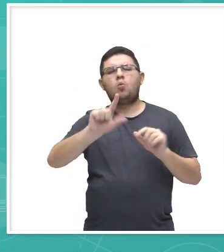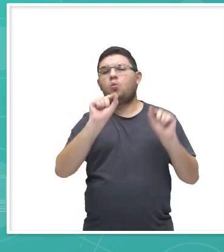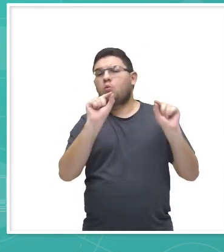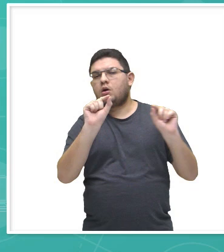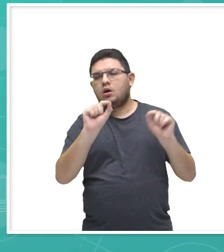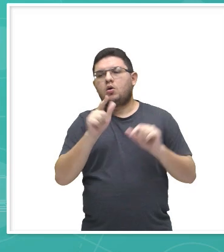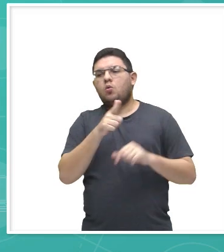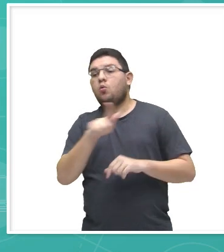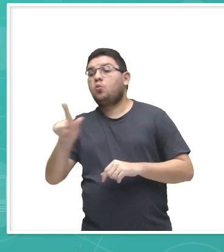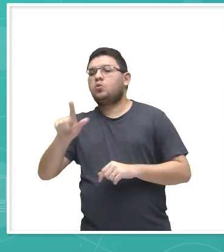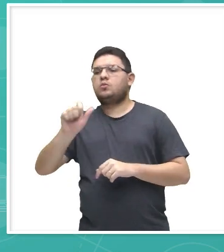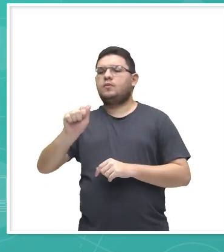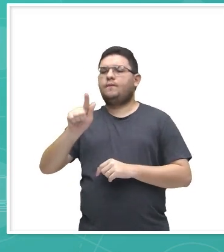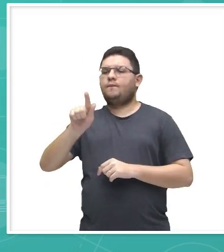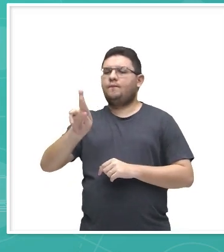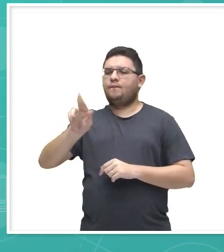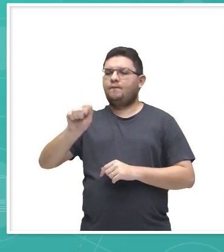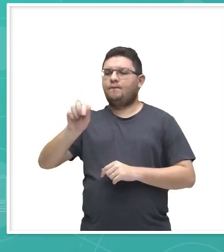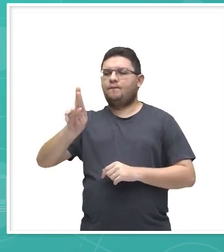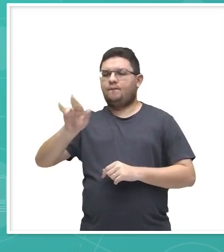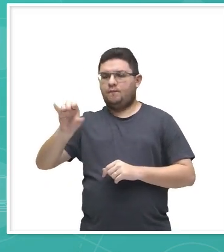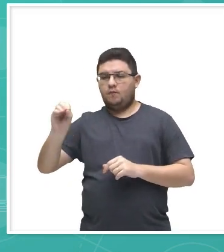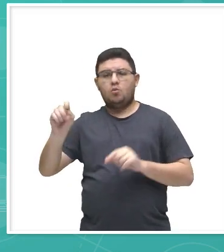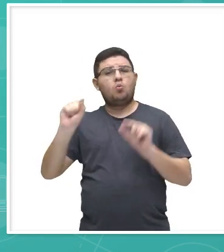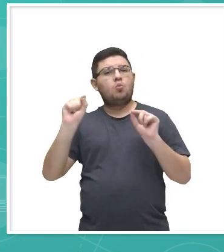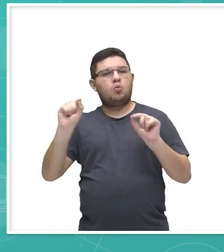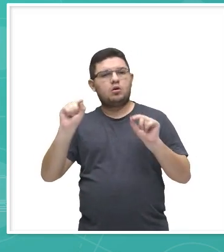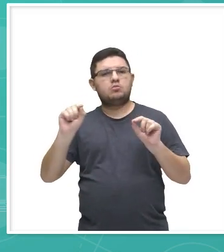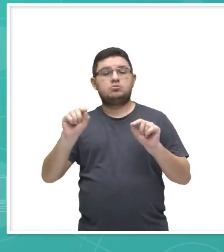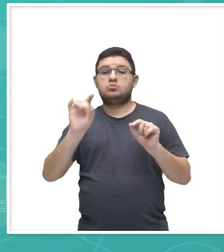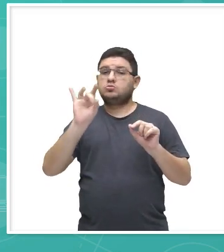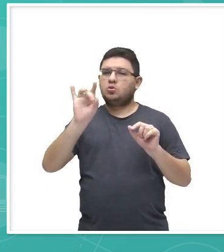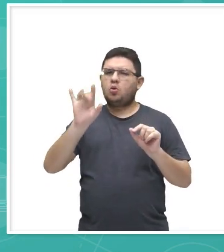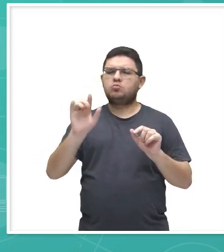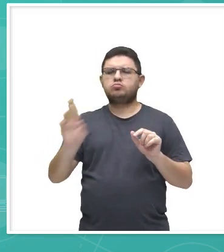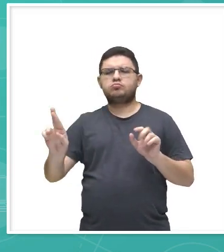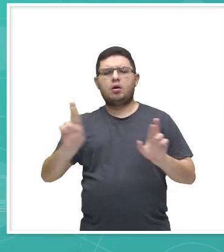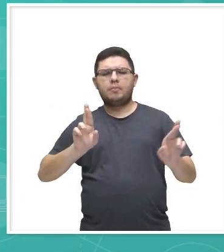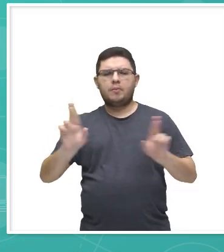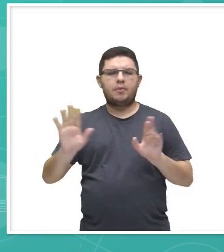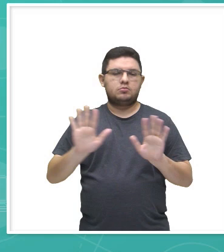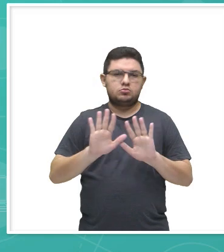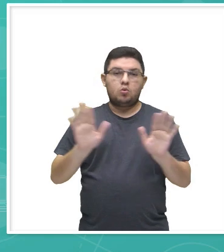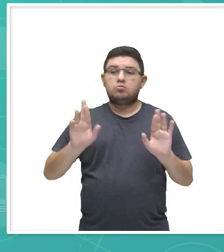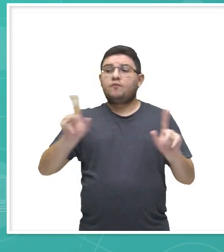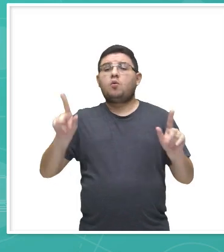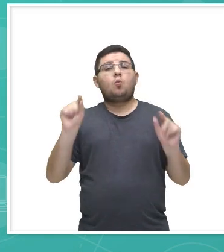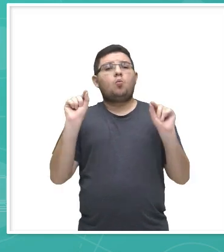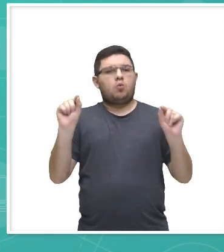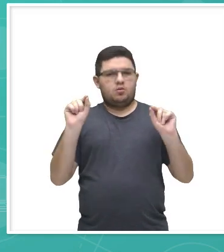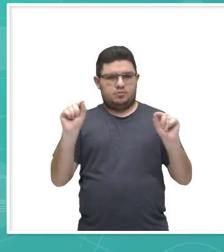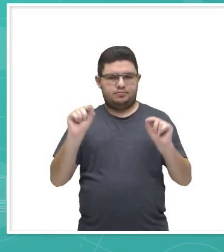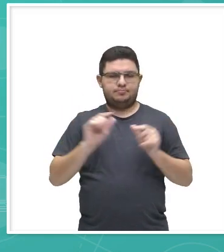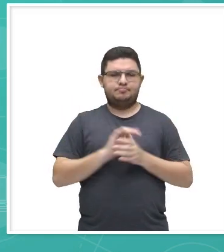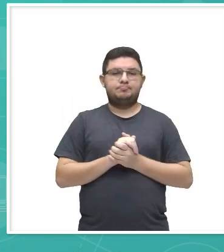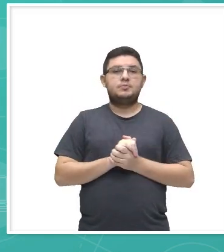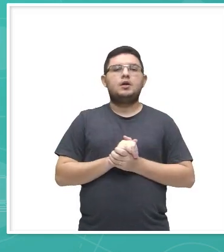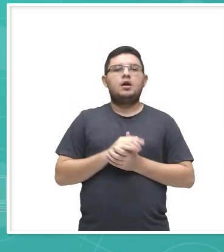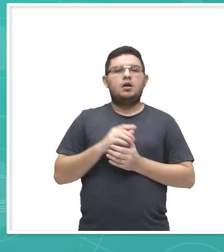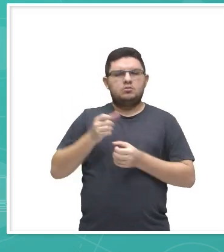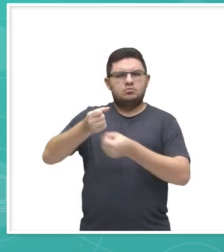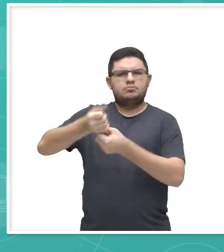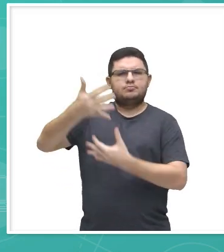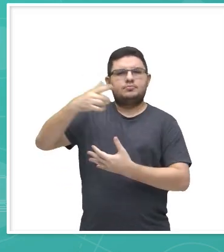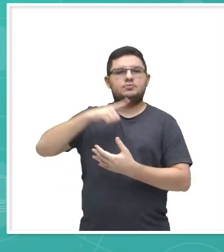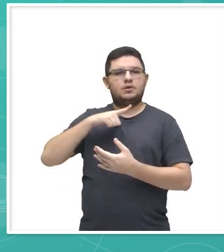segunda questão, aí você também coloca no chat aí pra gente, tá? Os professores estão aí acompanhando vocês, a professora Bárbara,